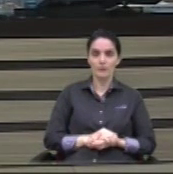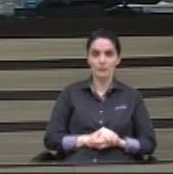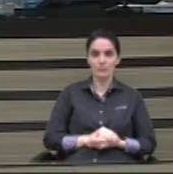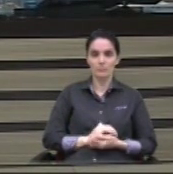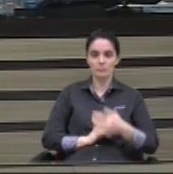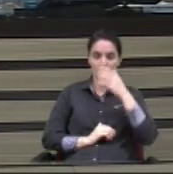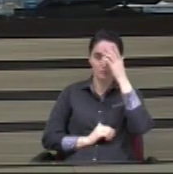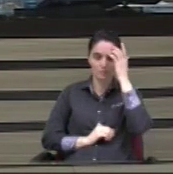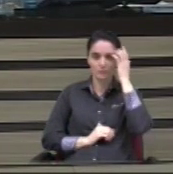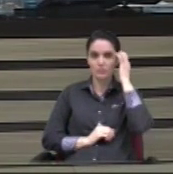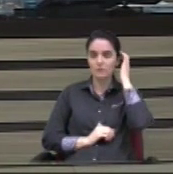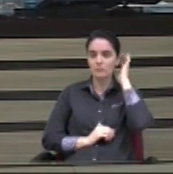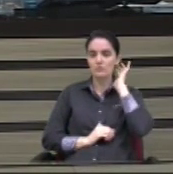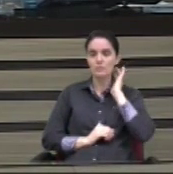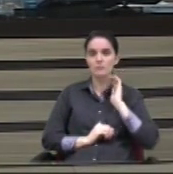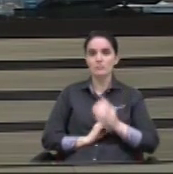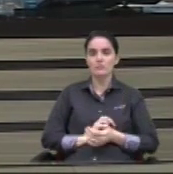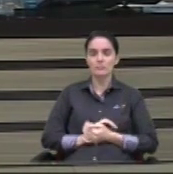Vice-líder do...